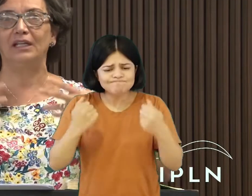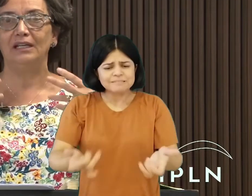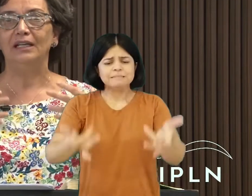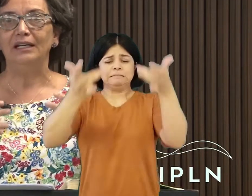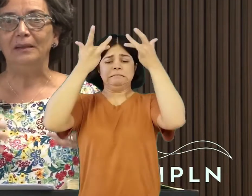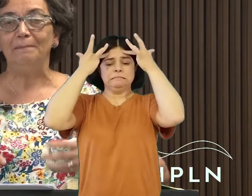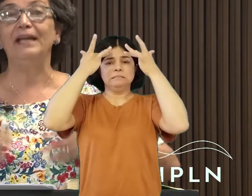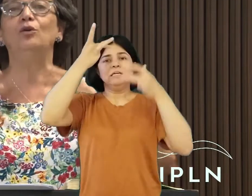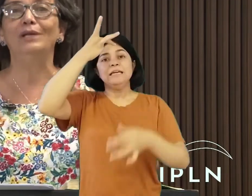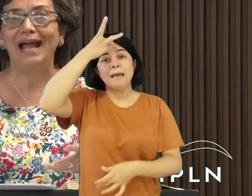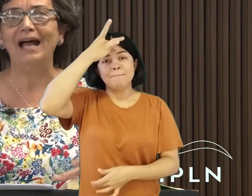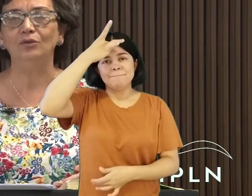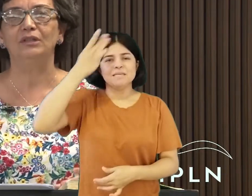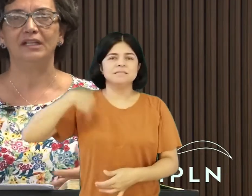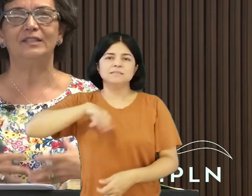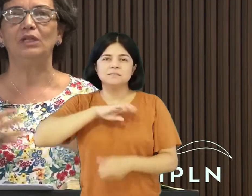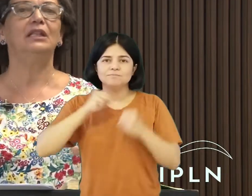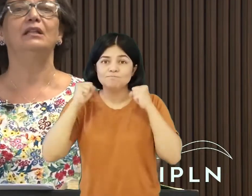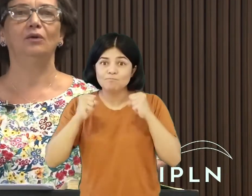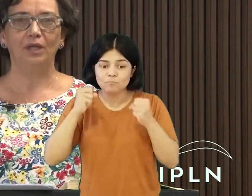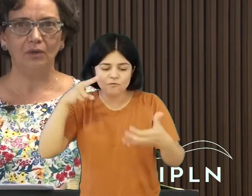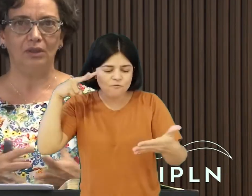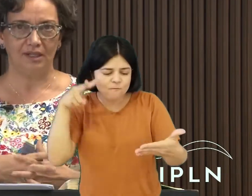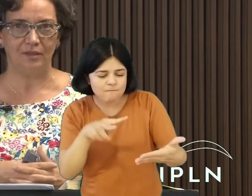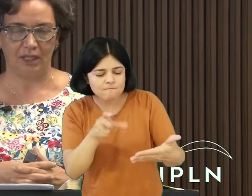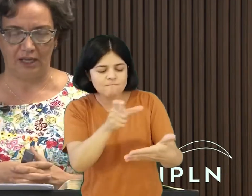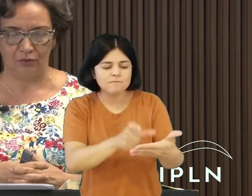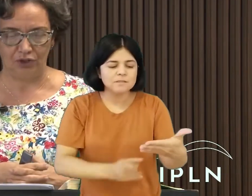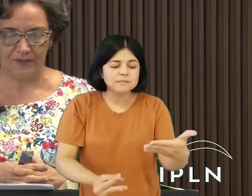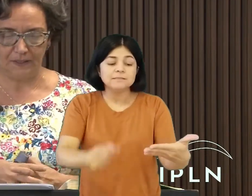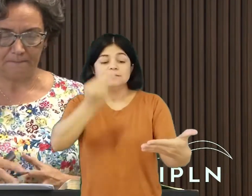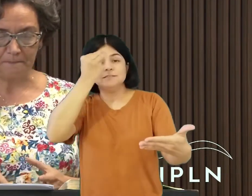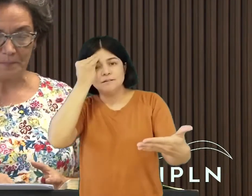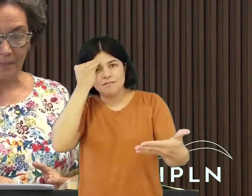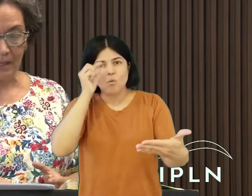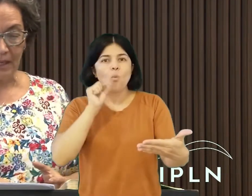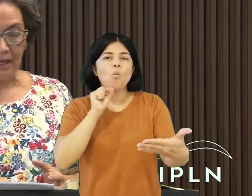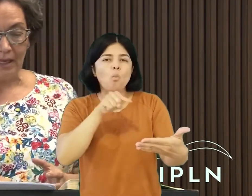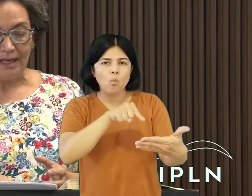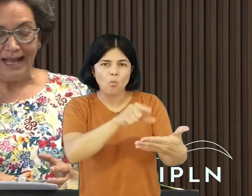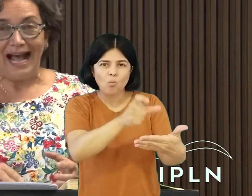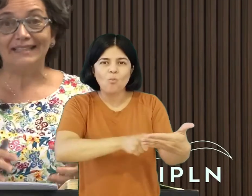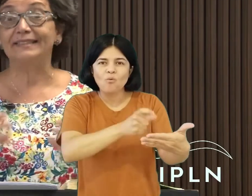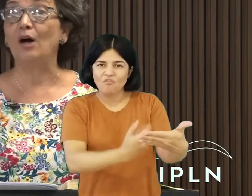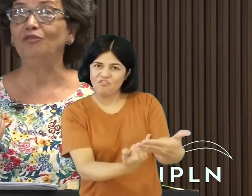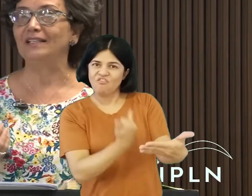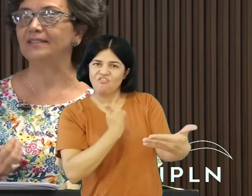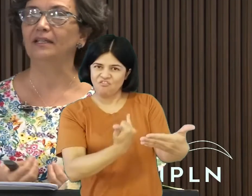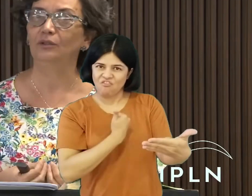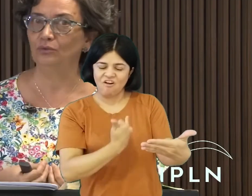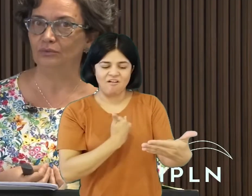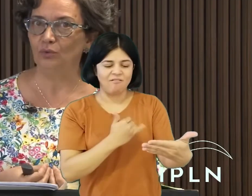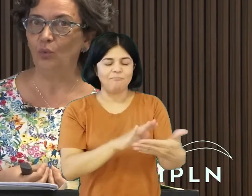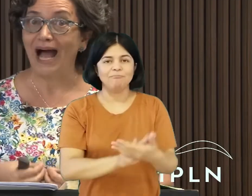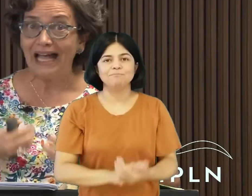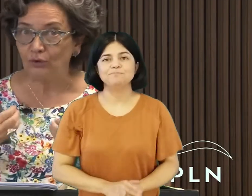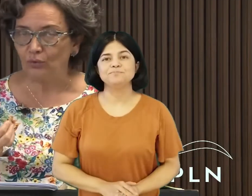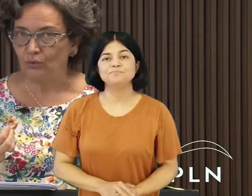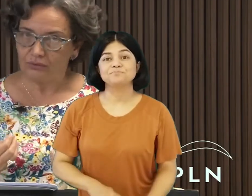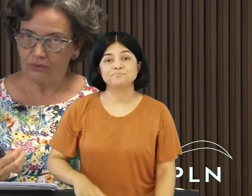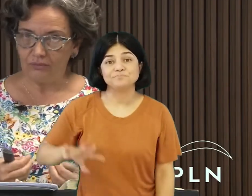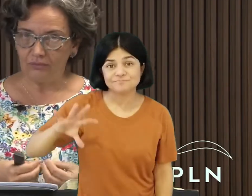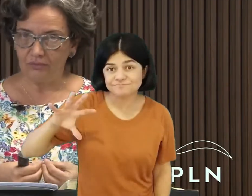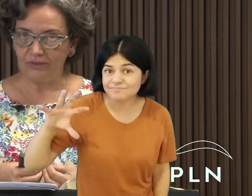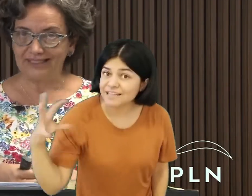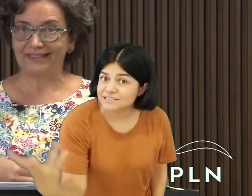gente poder mergulhar no texto e entender o que o texto tem a nos dizer. A salvação, o